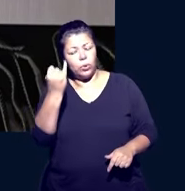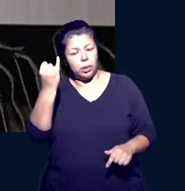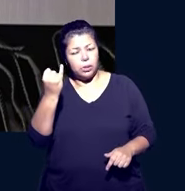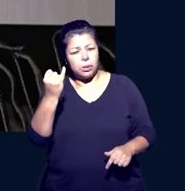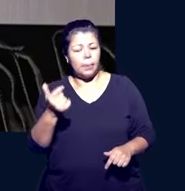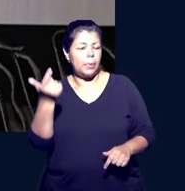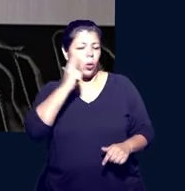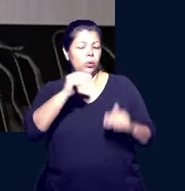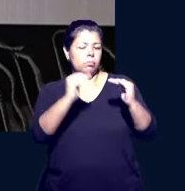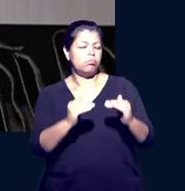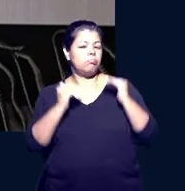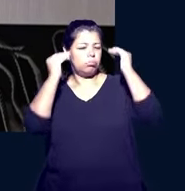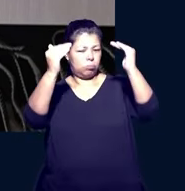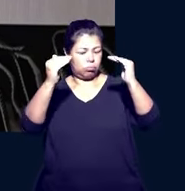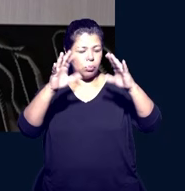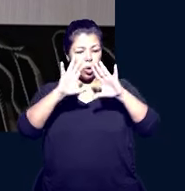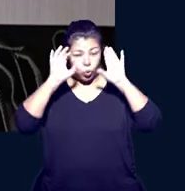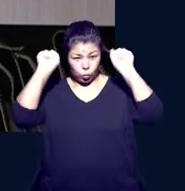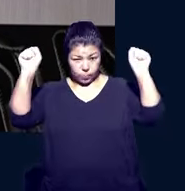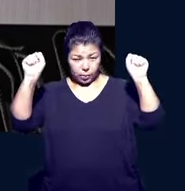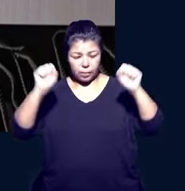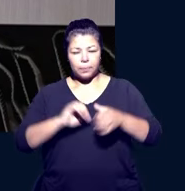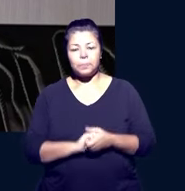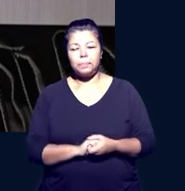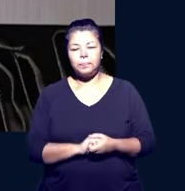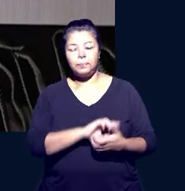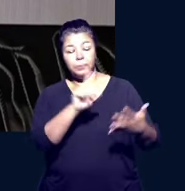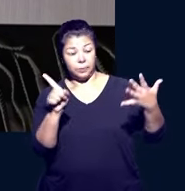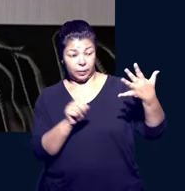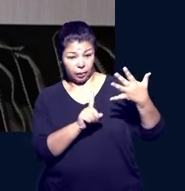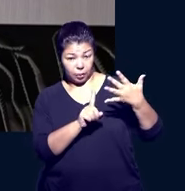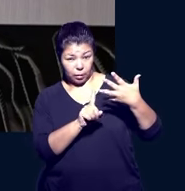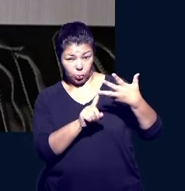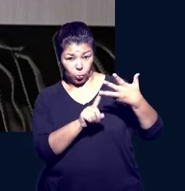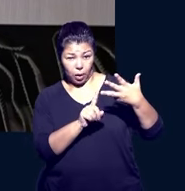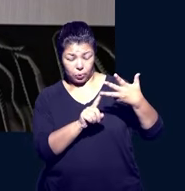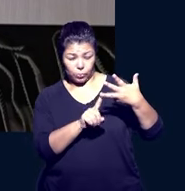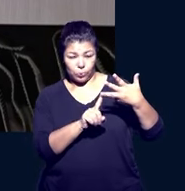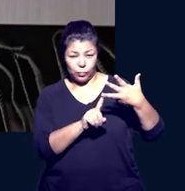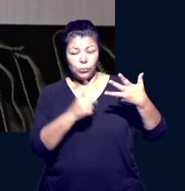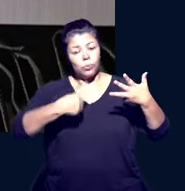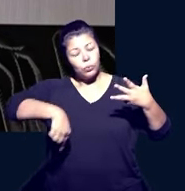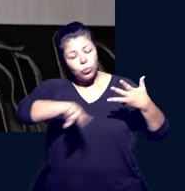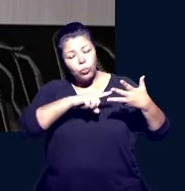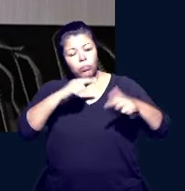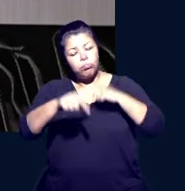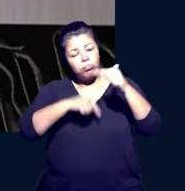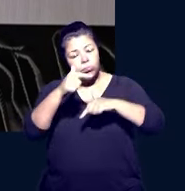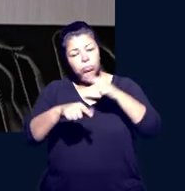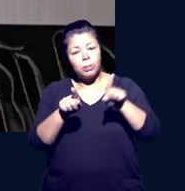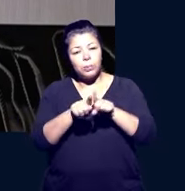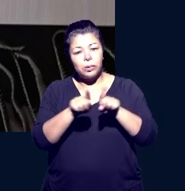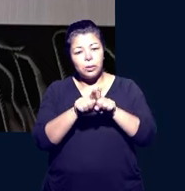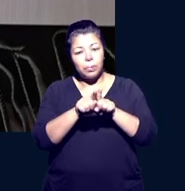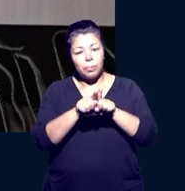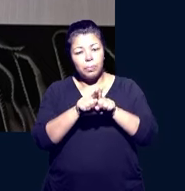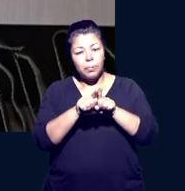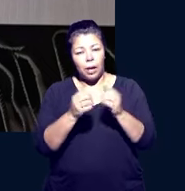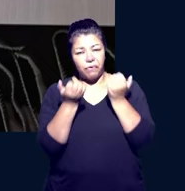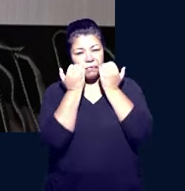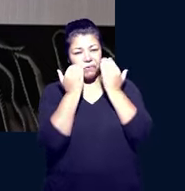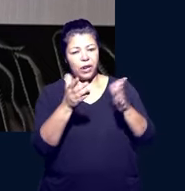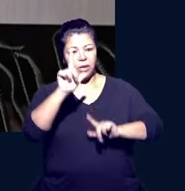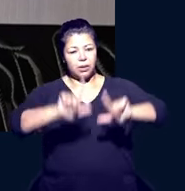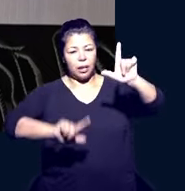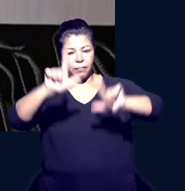Supremo Tribunal Federal em quarto lugar lugar nós trabalhamos na frente da televisão Outro dia eu li em algum lugar eles